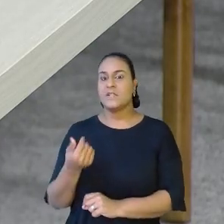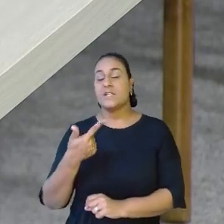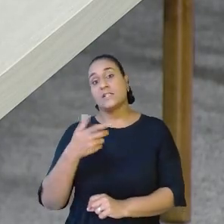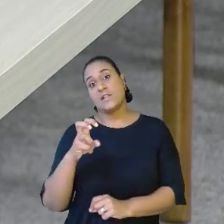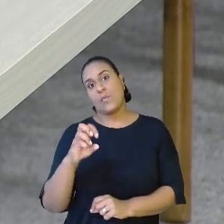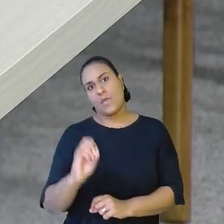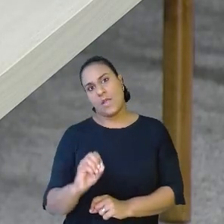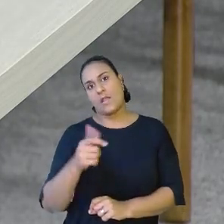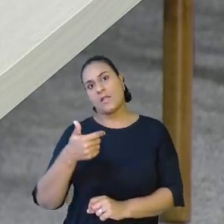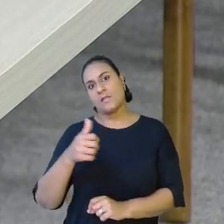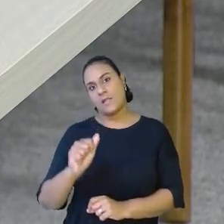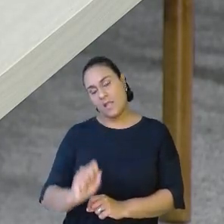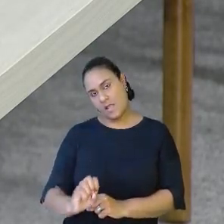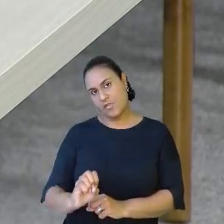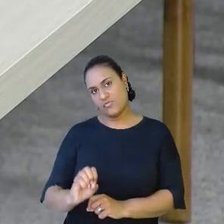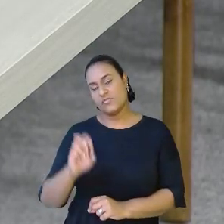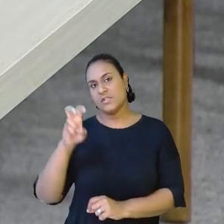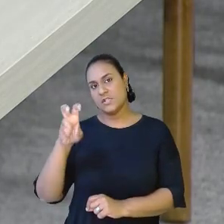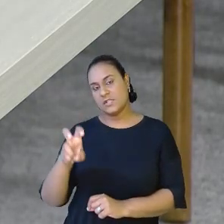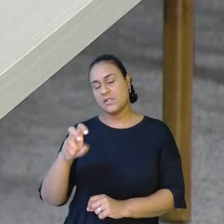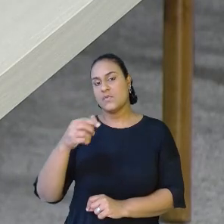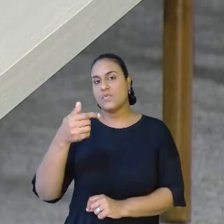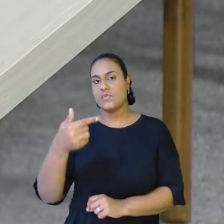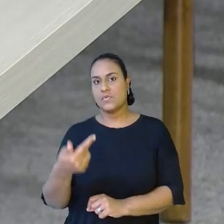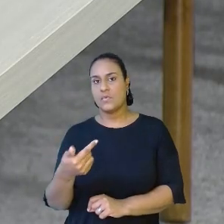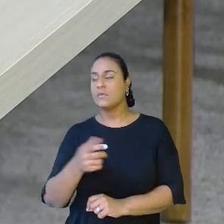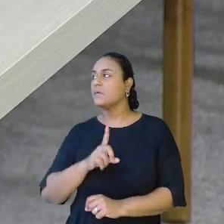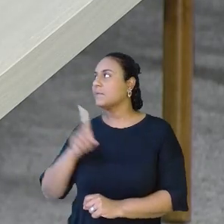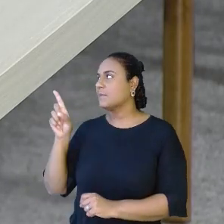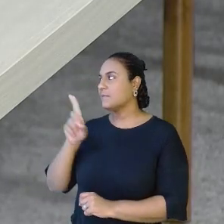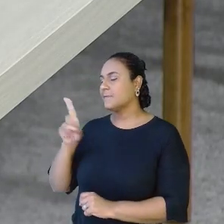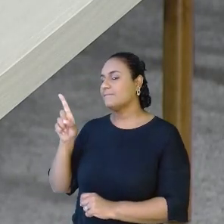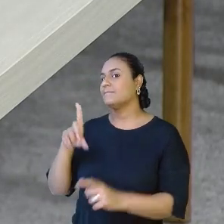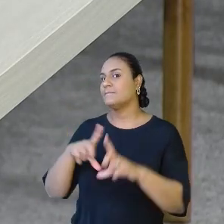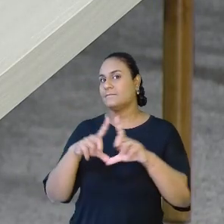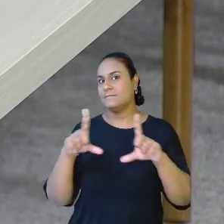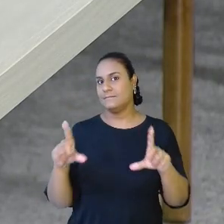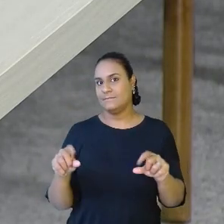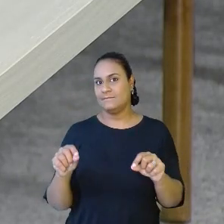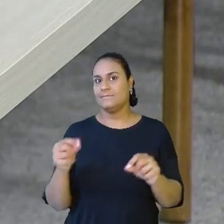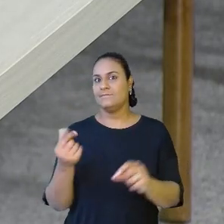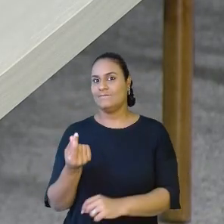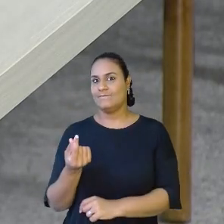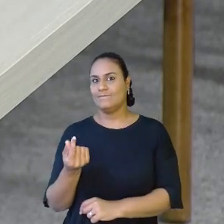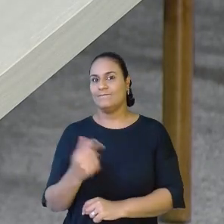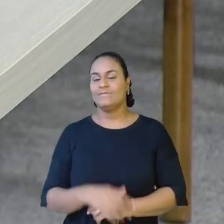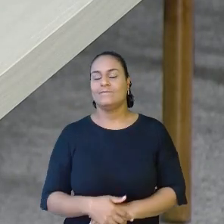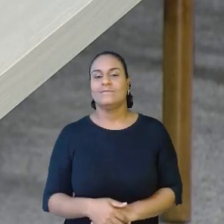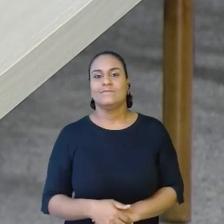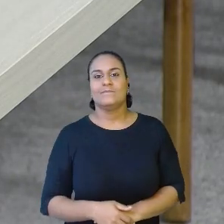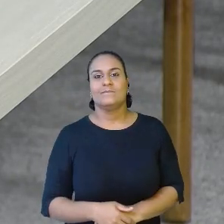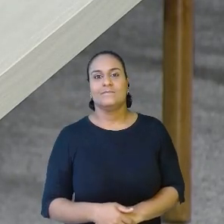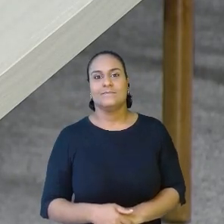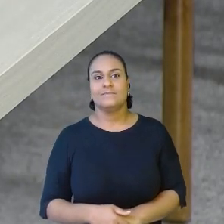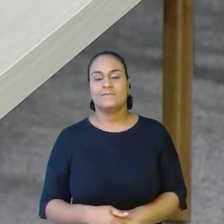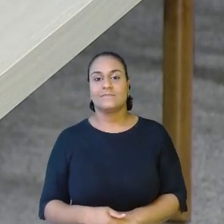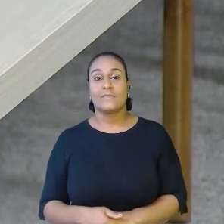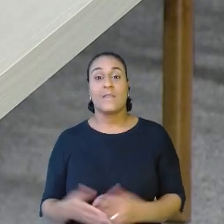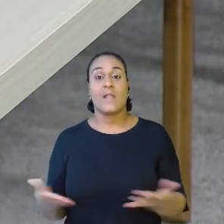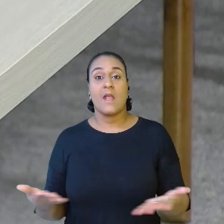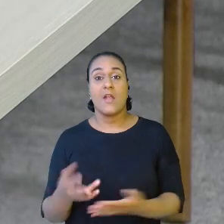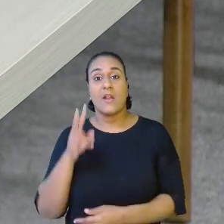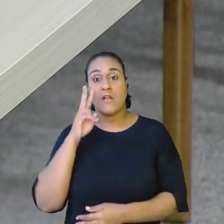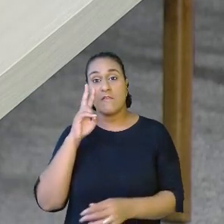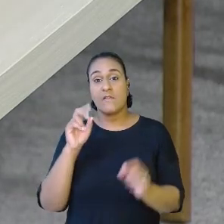10, de 5 e de 2, que são as cédulas do nosso real. Agora nós vamos ver, aqui